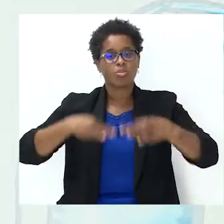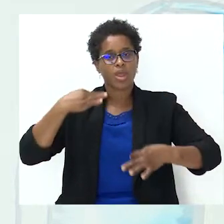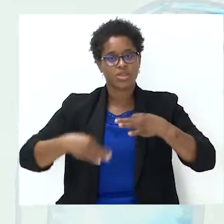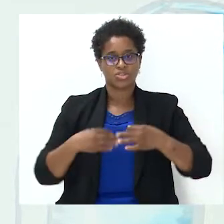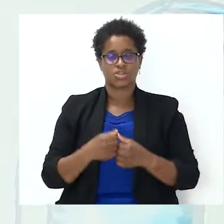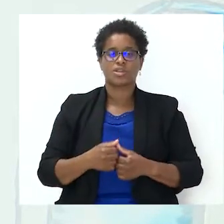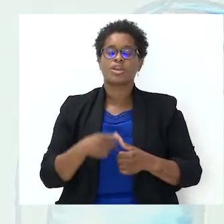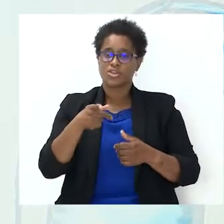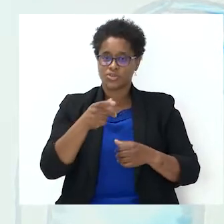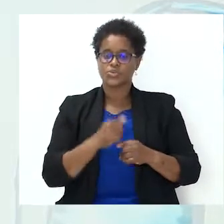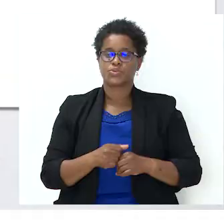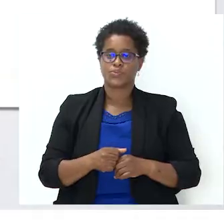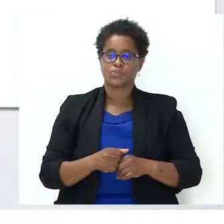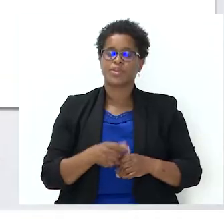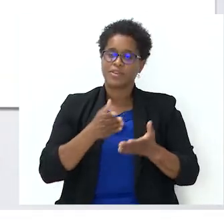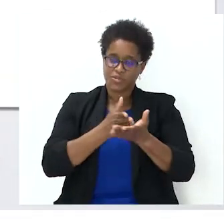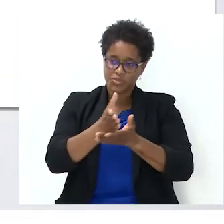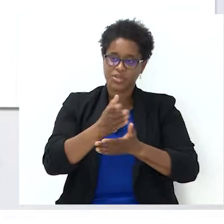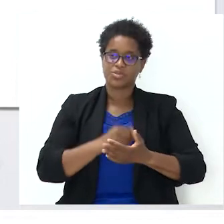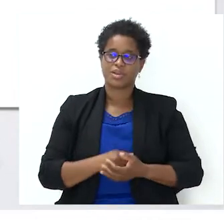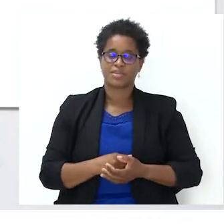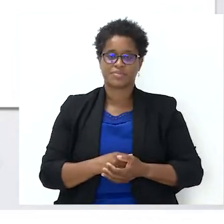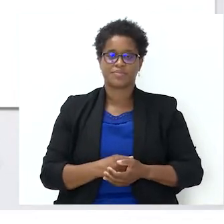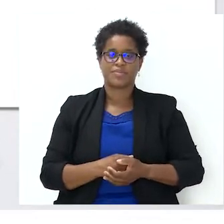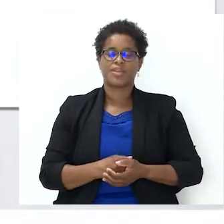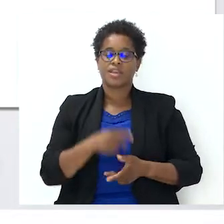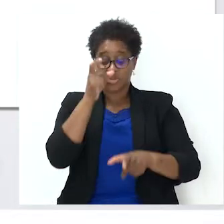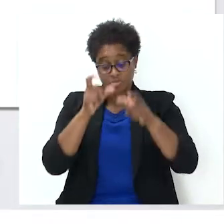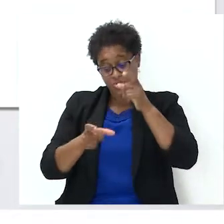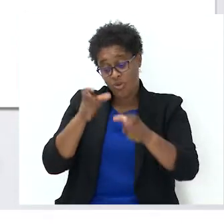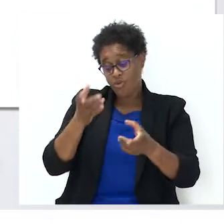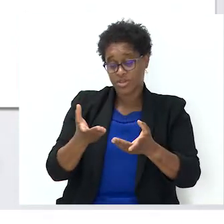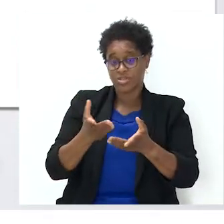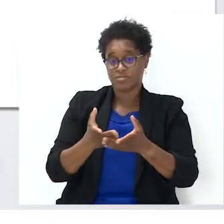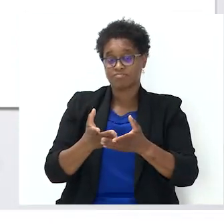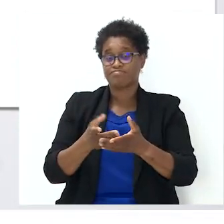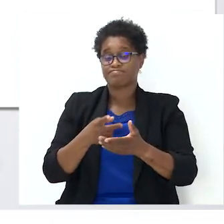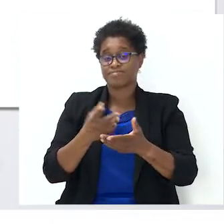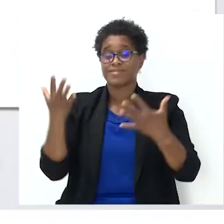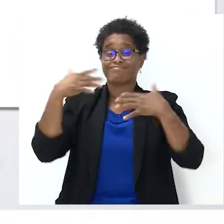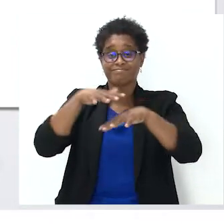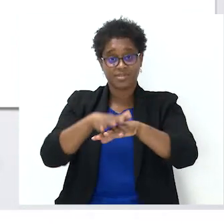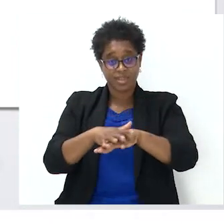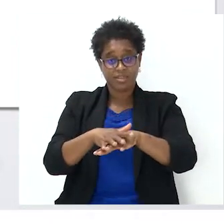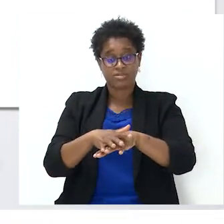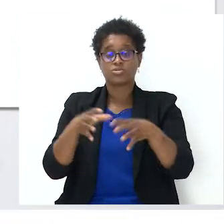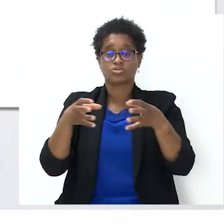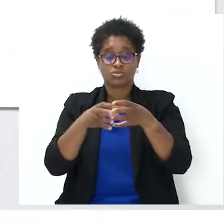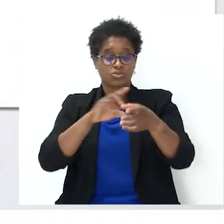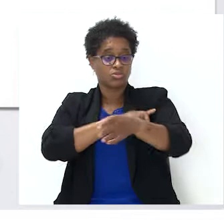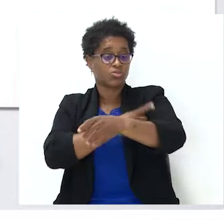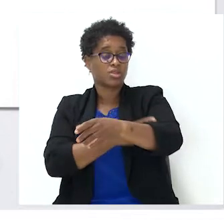tribunais. Isso. Continuemos. As pessoas que integram os órgãos do